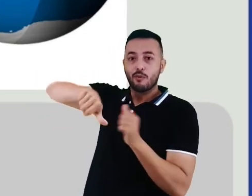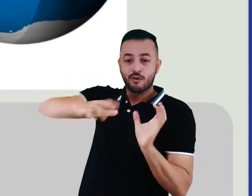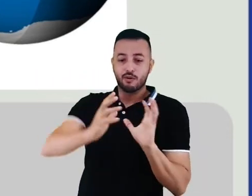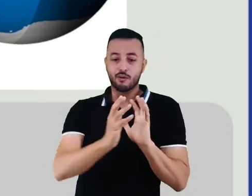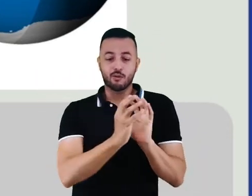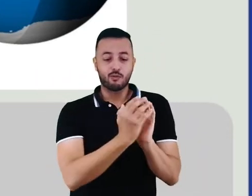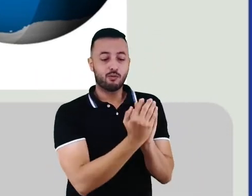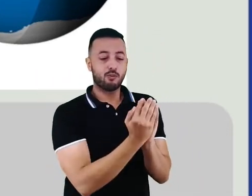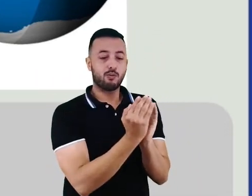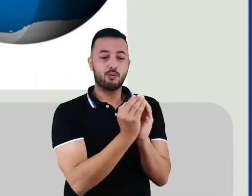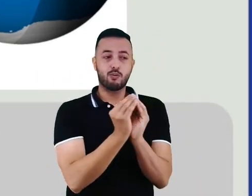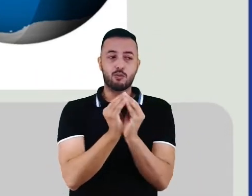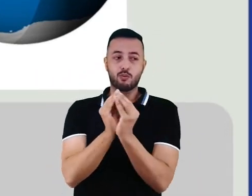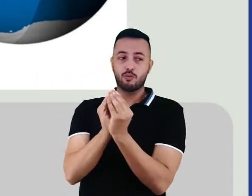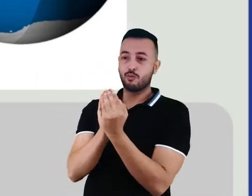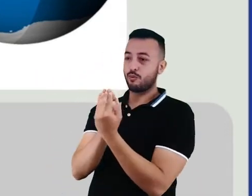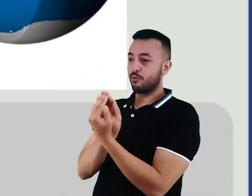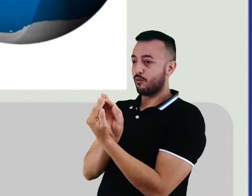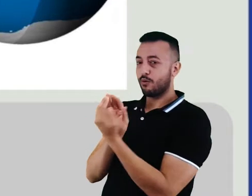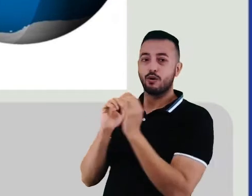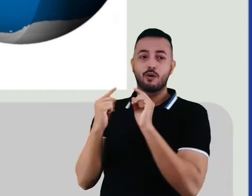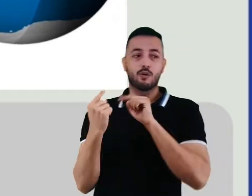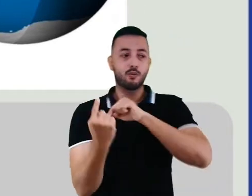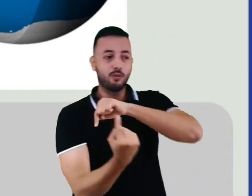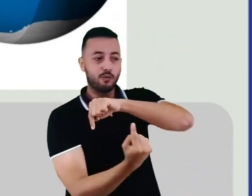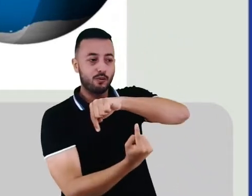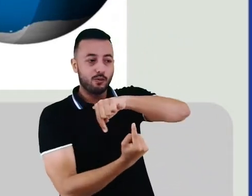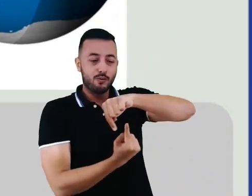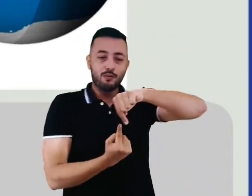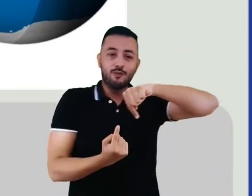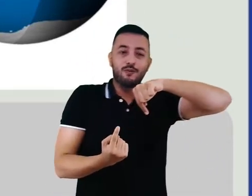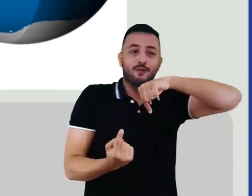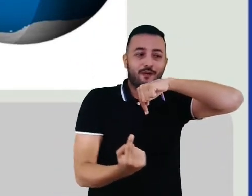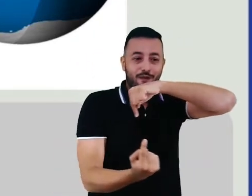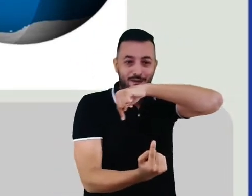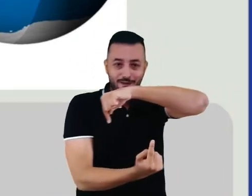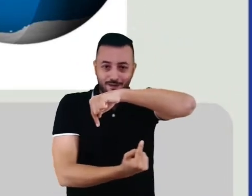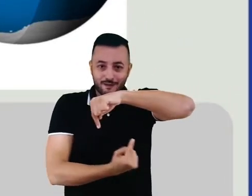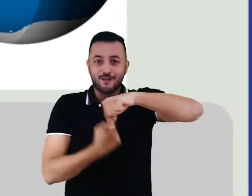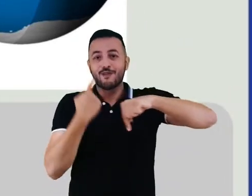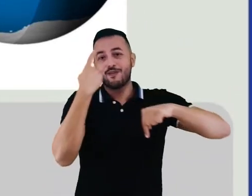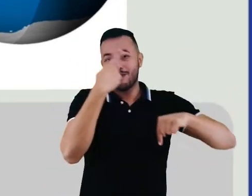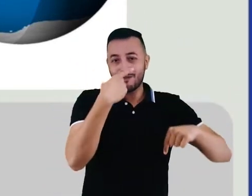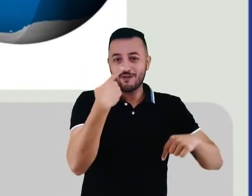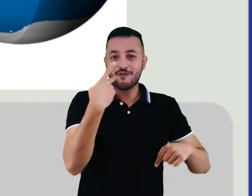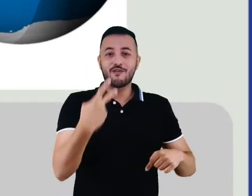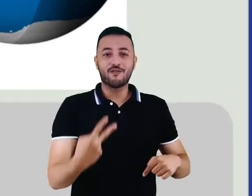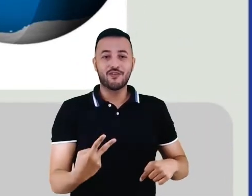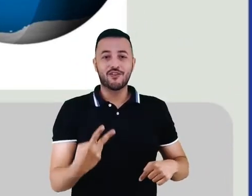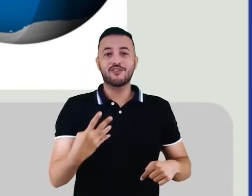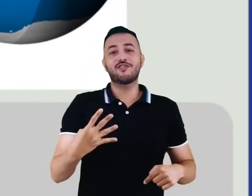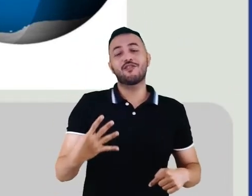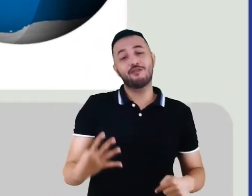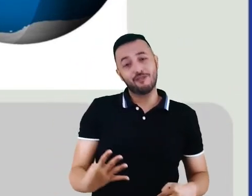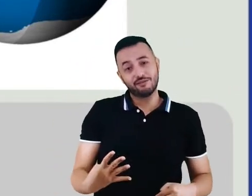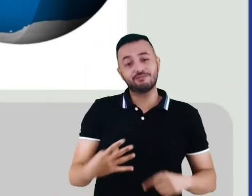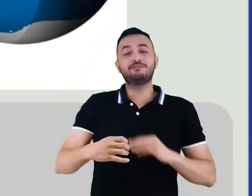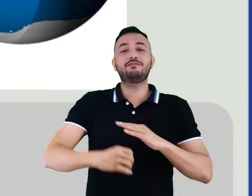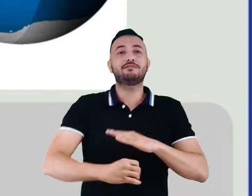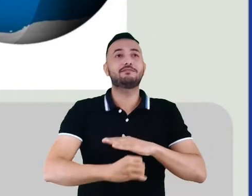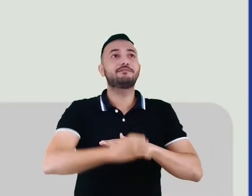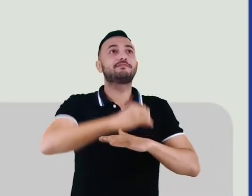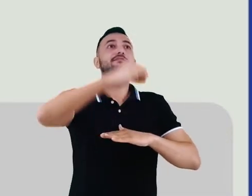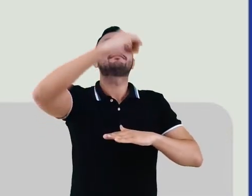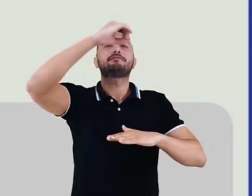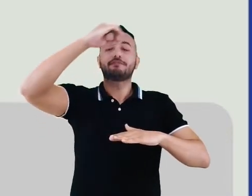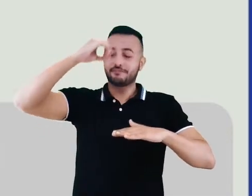isso que dura 24 horas. Então, o Sol nasce, depois o Sol se põe e vem a